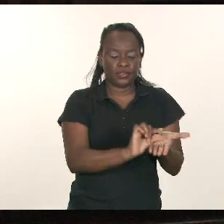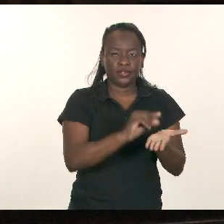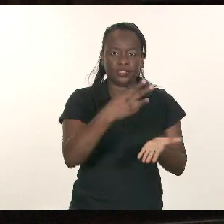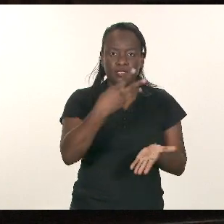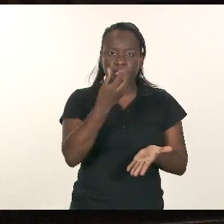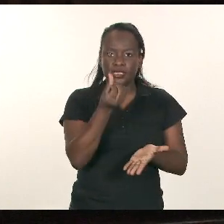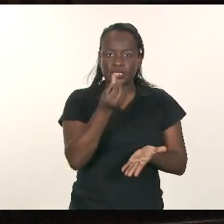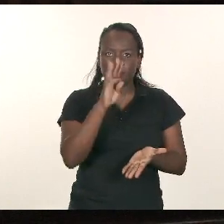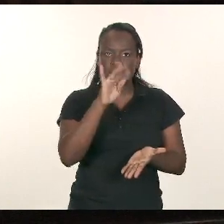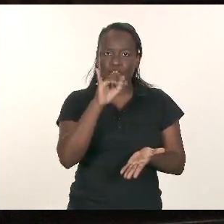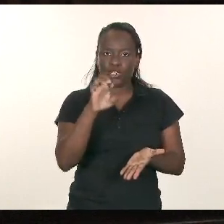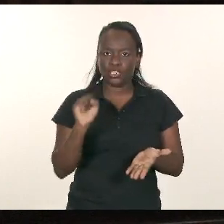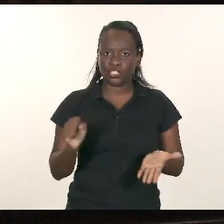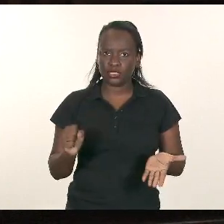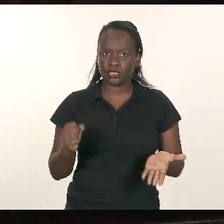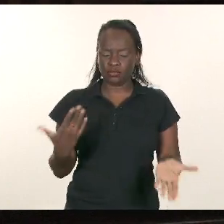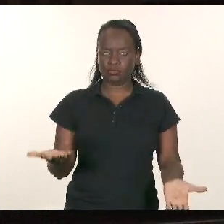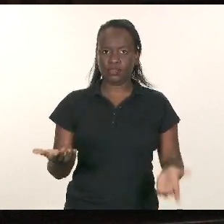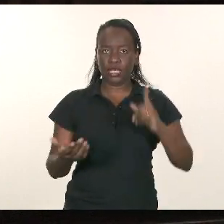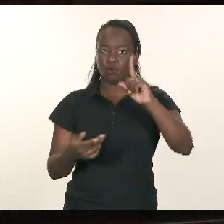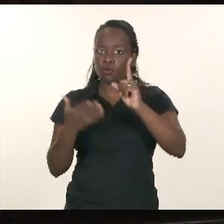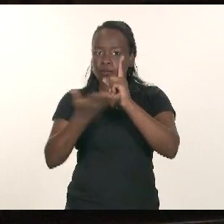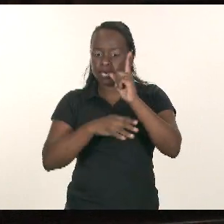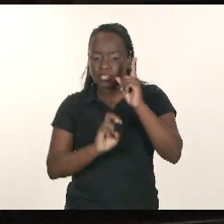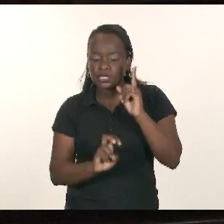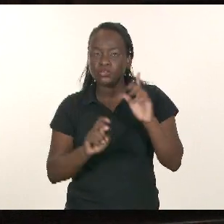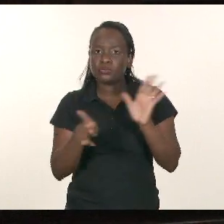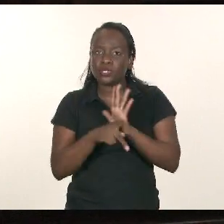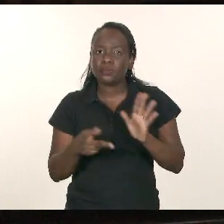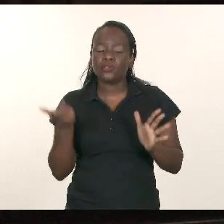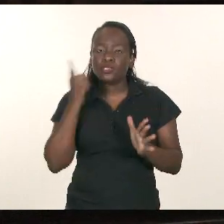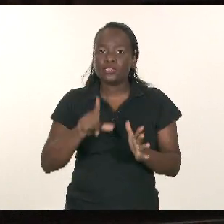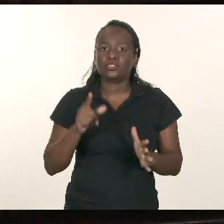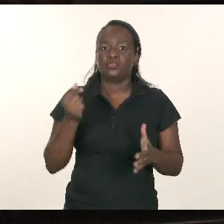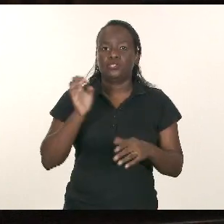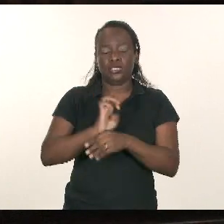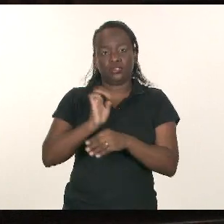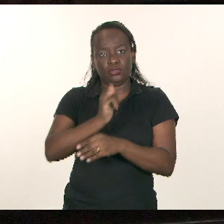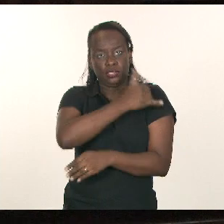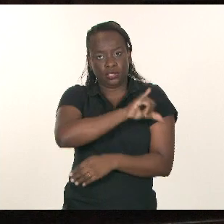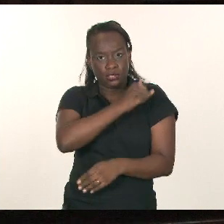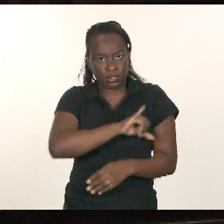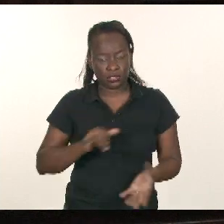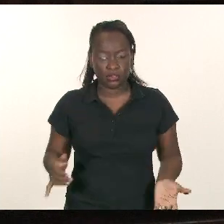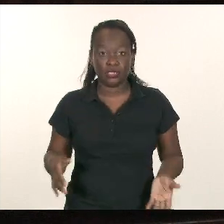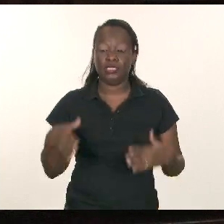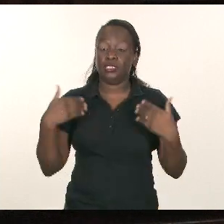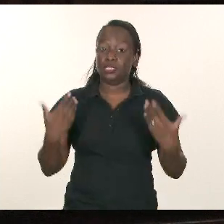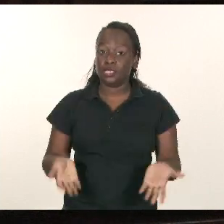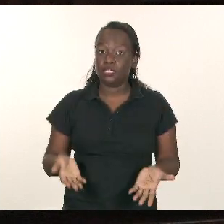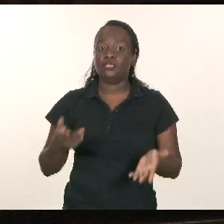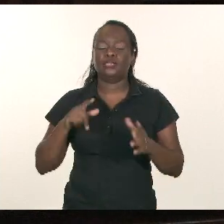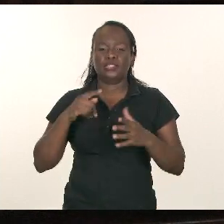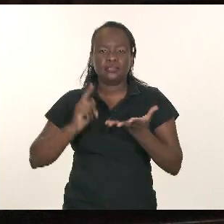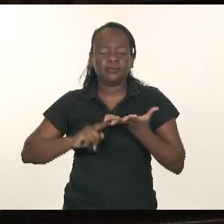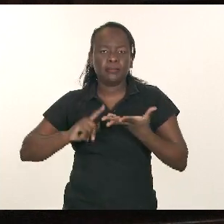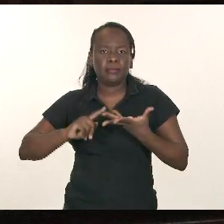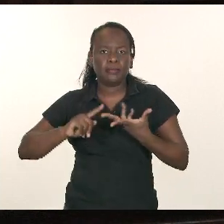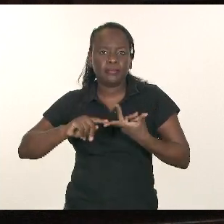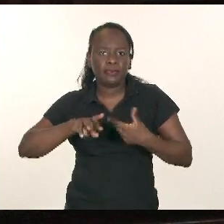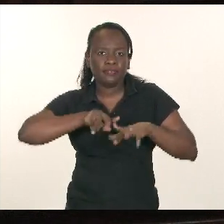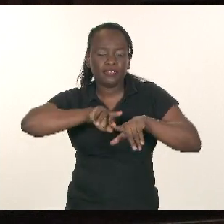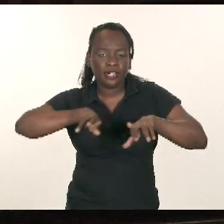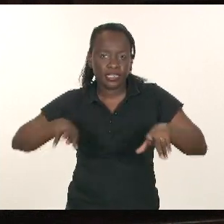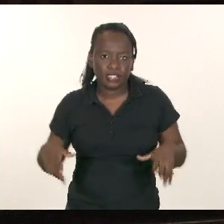bilhões, ou seja, 1/5 do que foi arrecadado aqui no estado do Rio de Janeiro. Então, um conjunto de fatores,